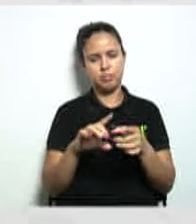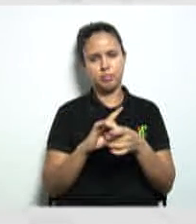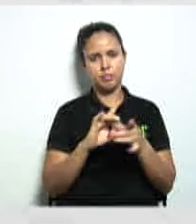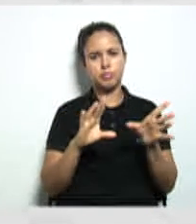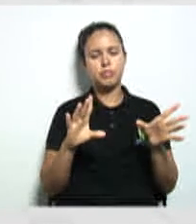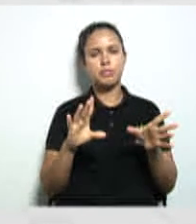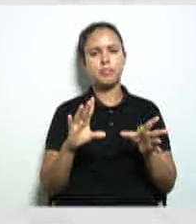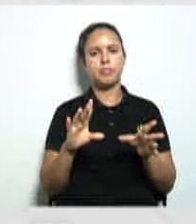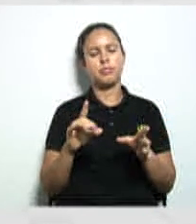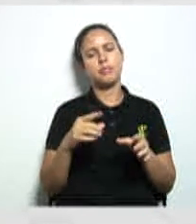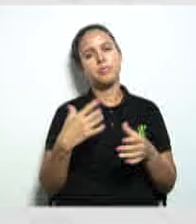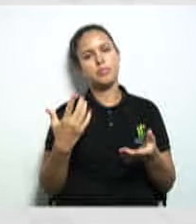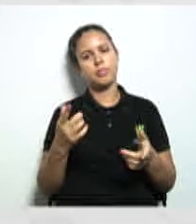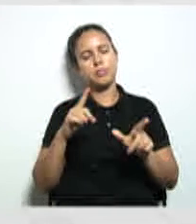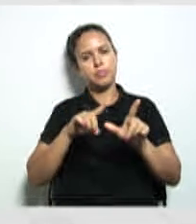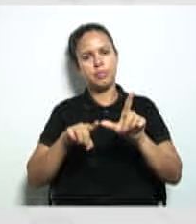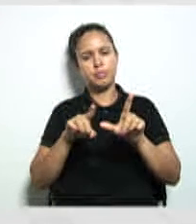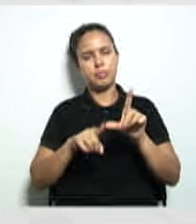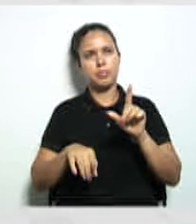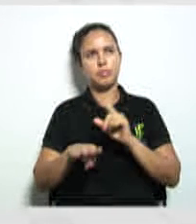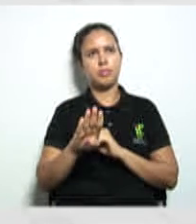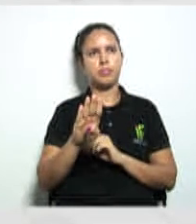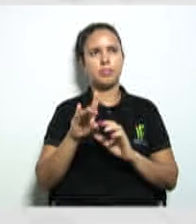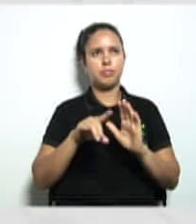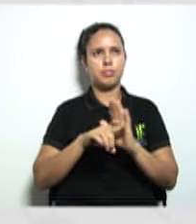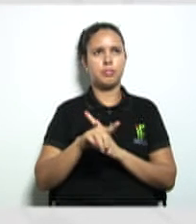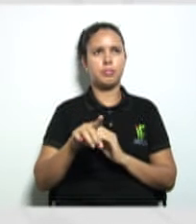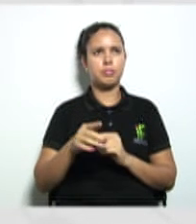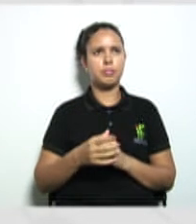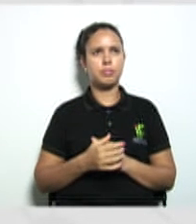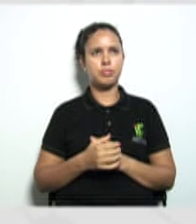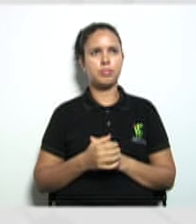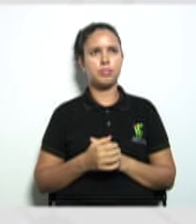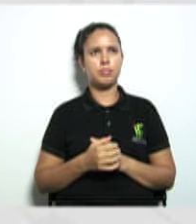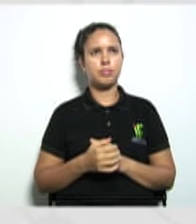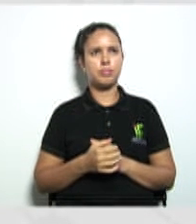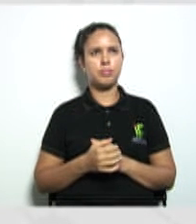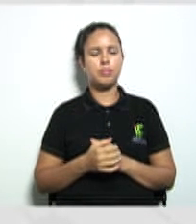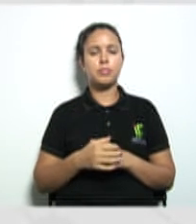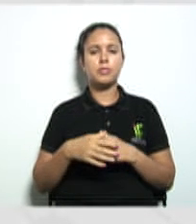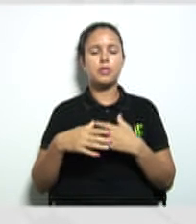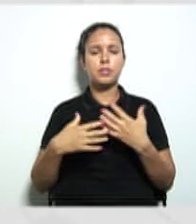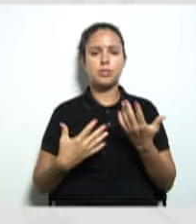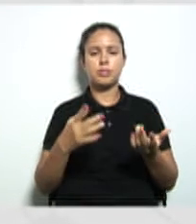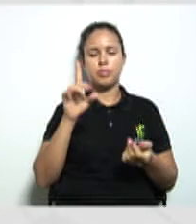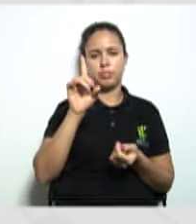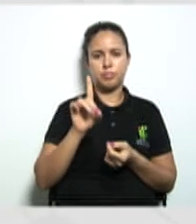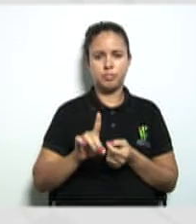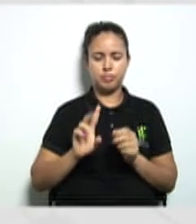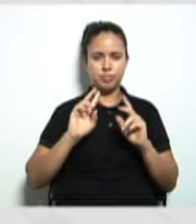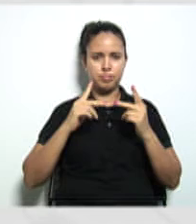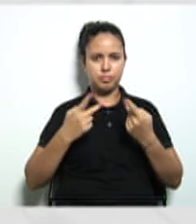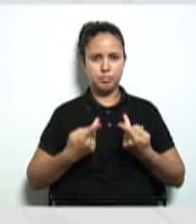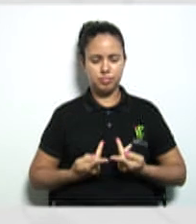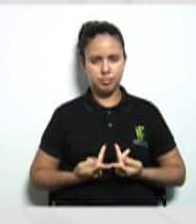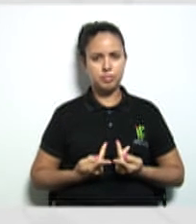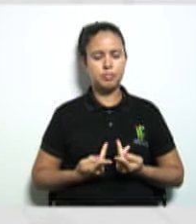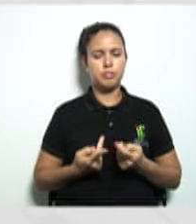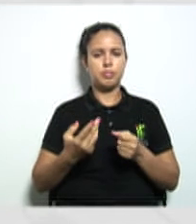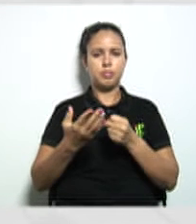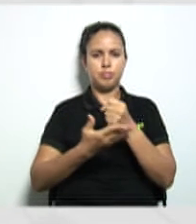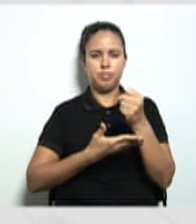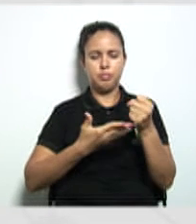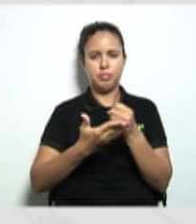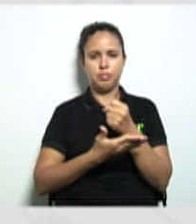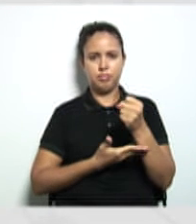a letra B faz a seguinte indagação. Com qual direito humano esse princípio se realiza?